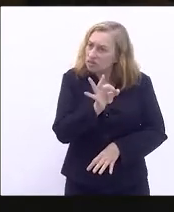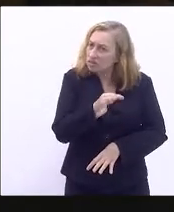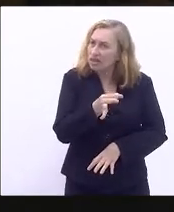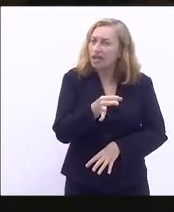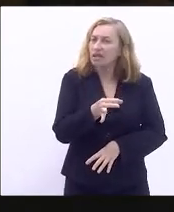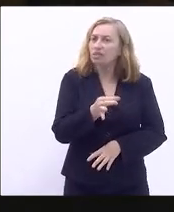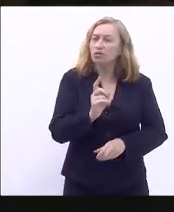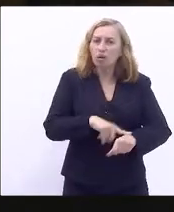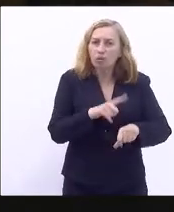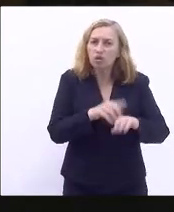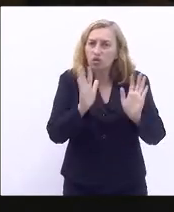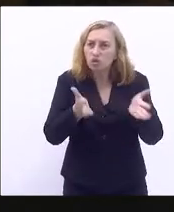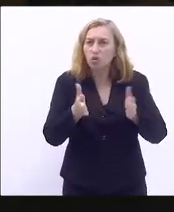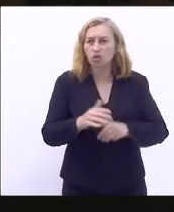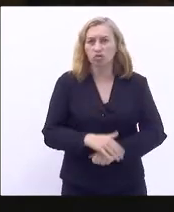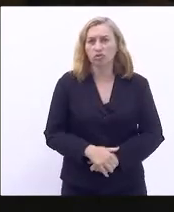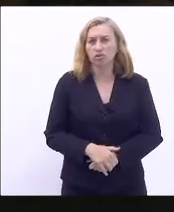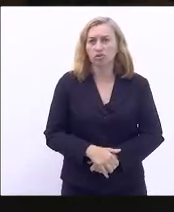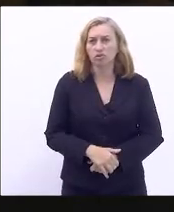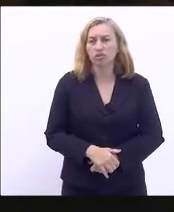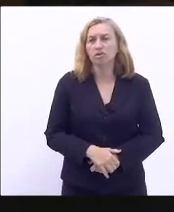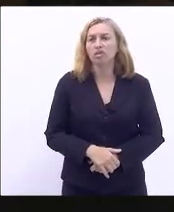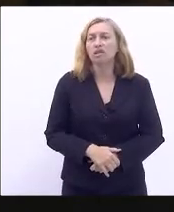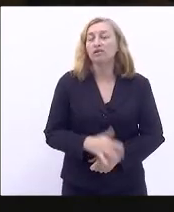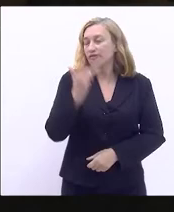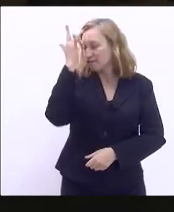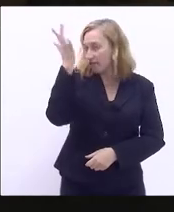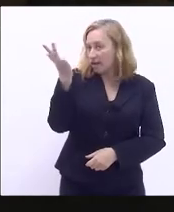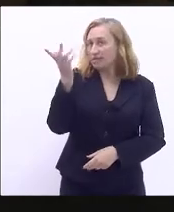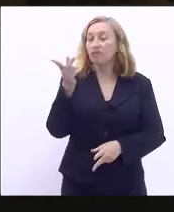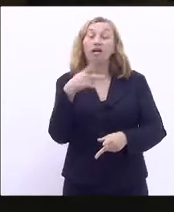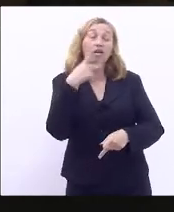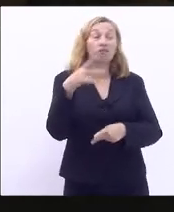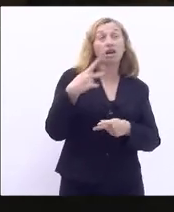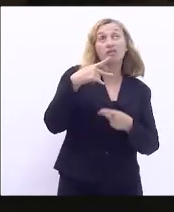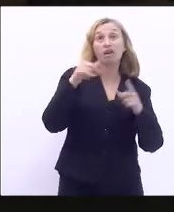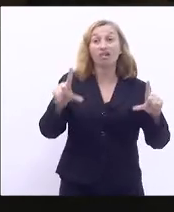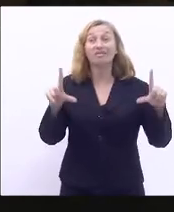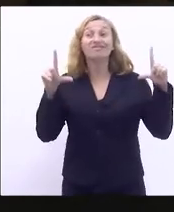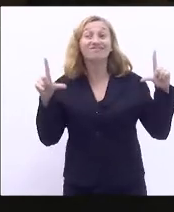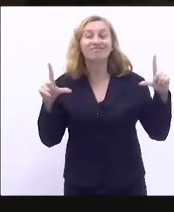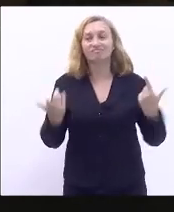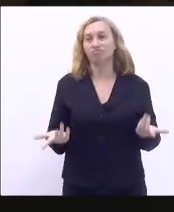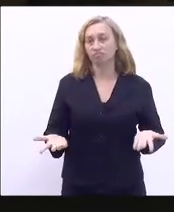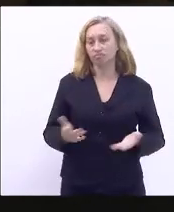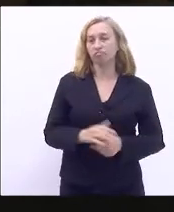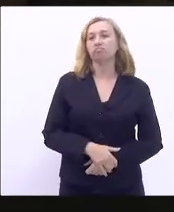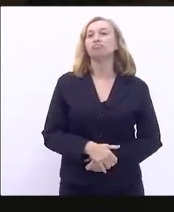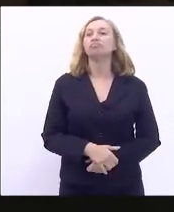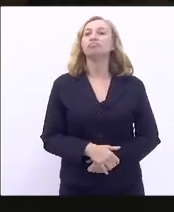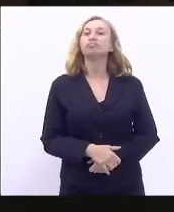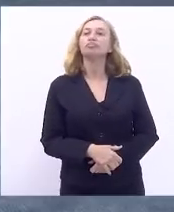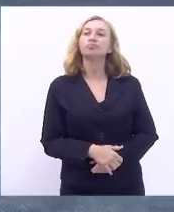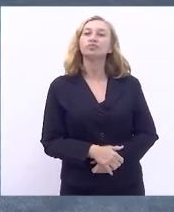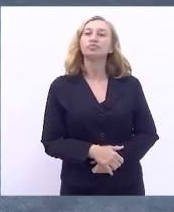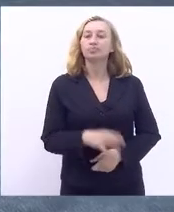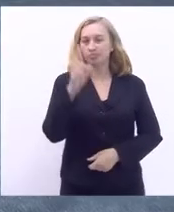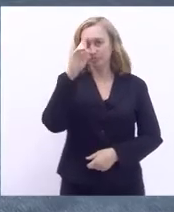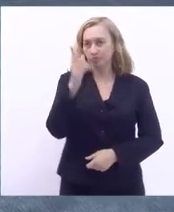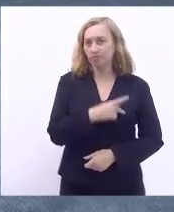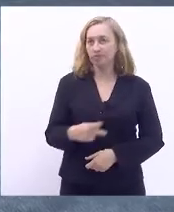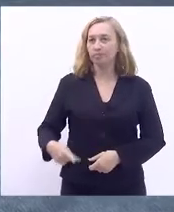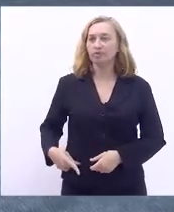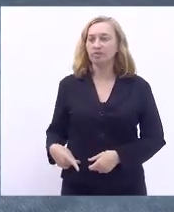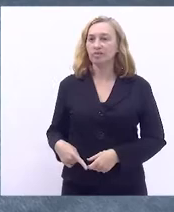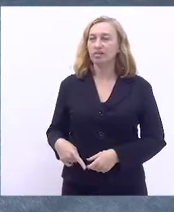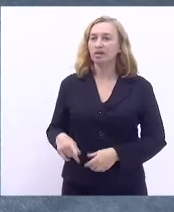vive hoje. Porque é sempre mais fácil fazer discurso para as galerias. Presidente, quanto liberal, sou a